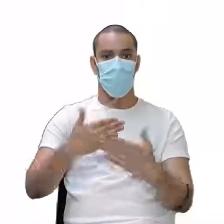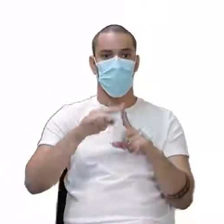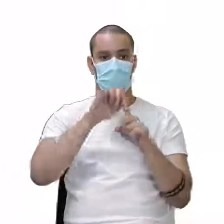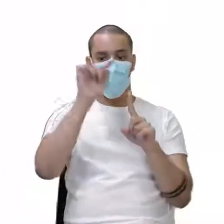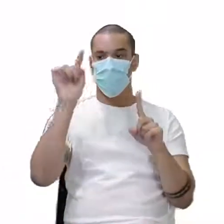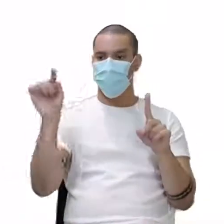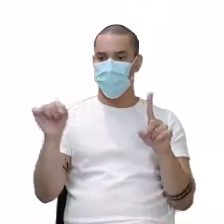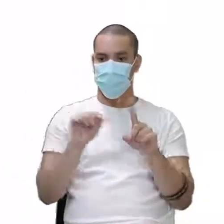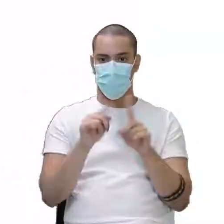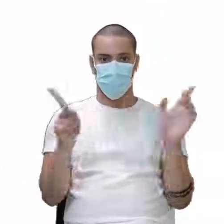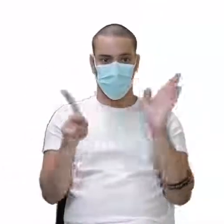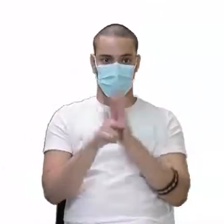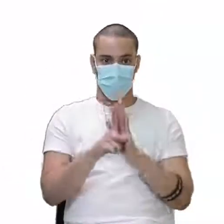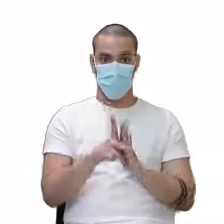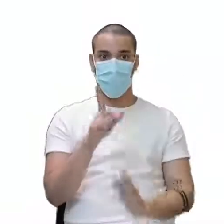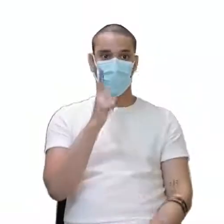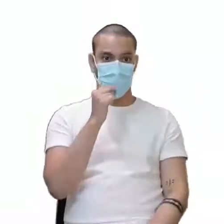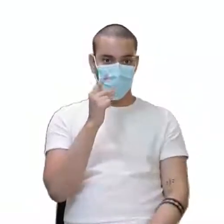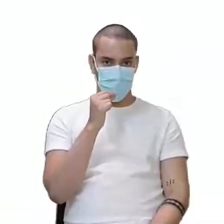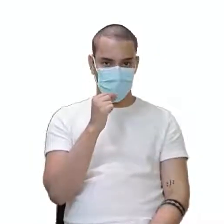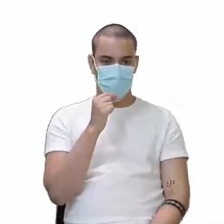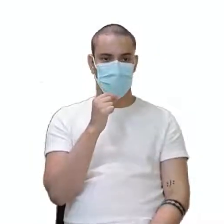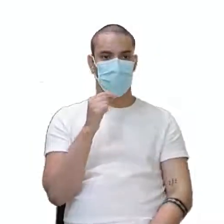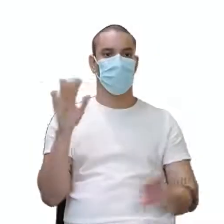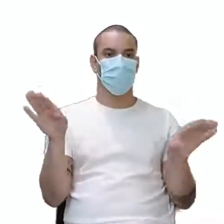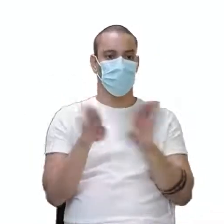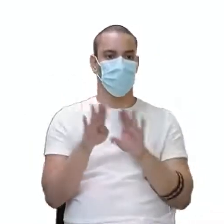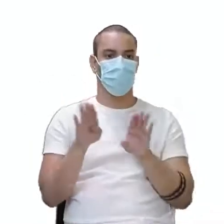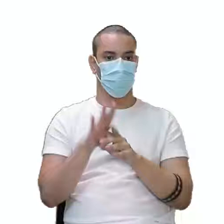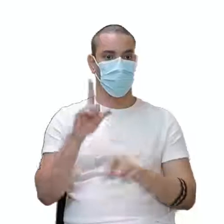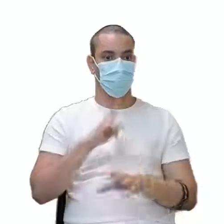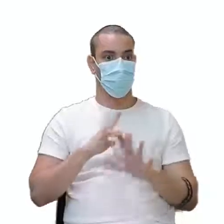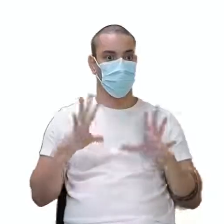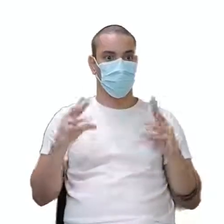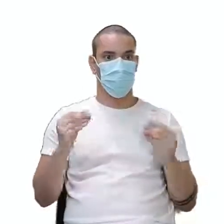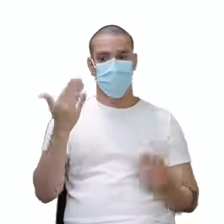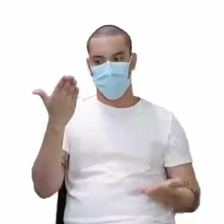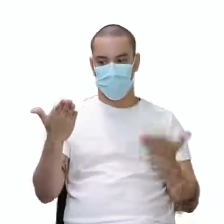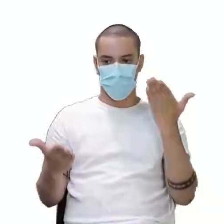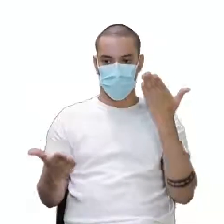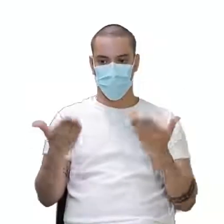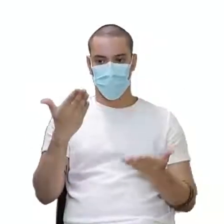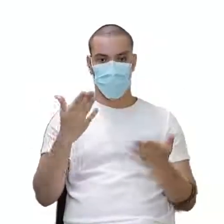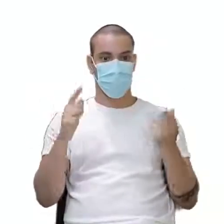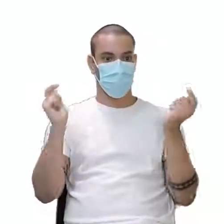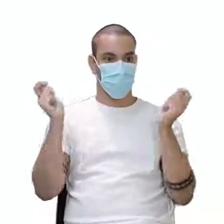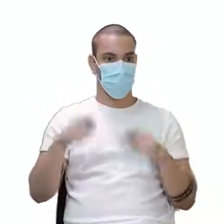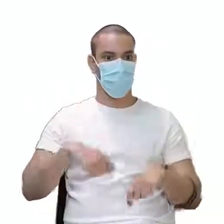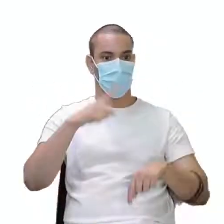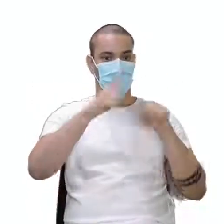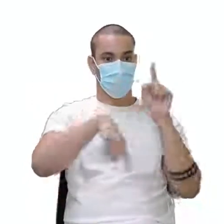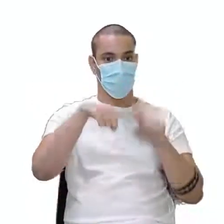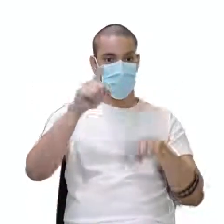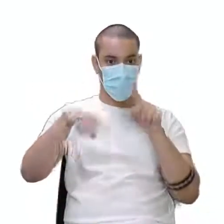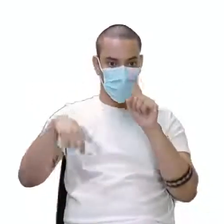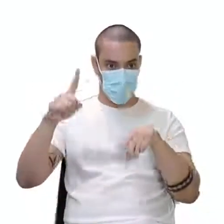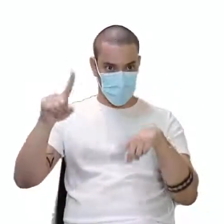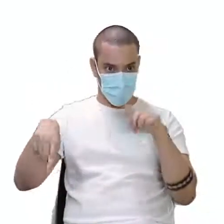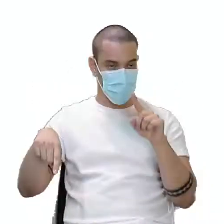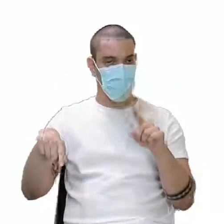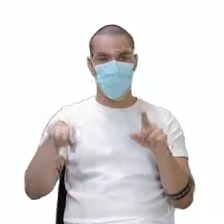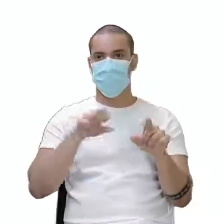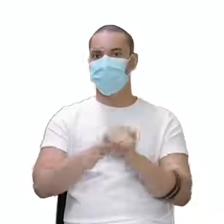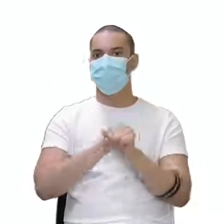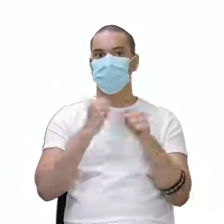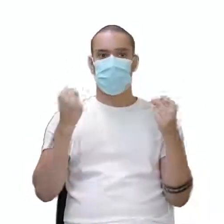cíclico dessa água e que esteja tudo em equilíbrio, para que essa variação climática não